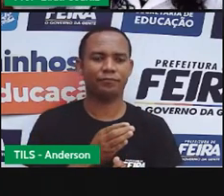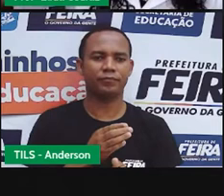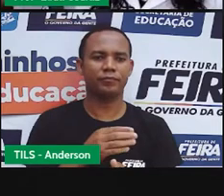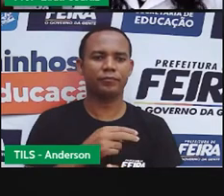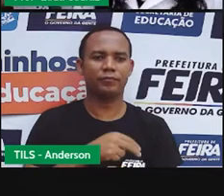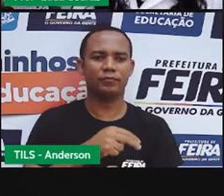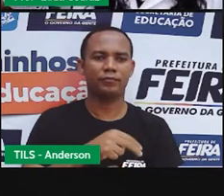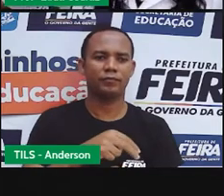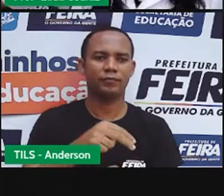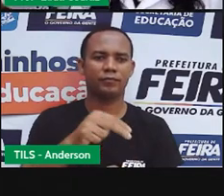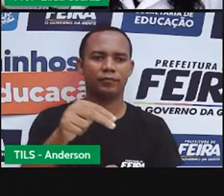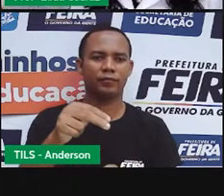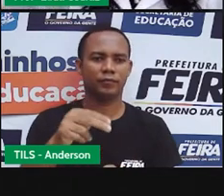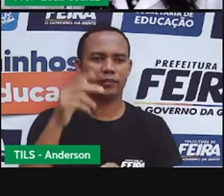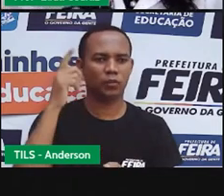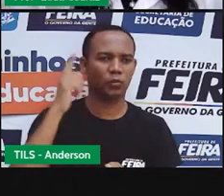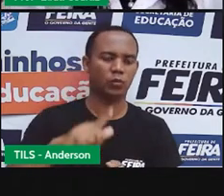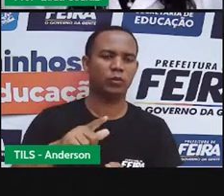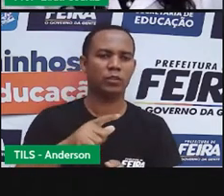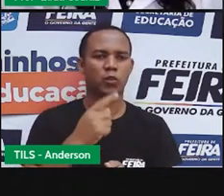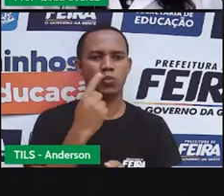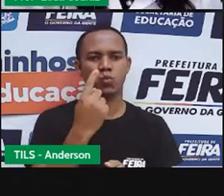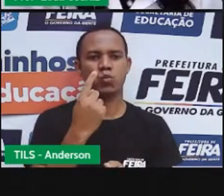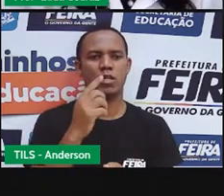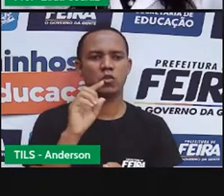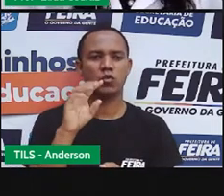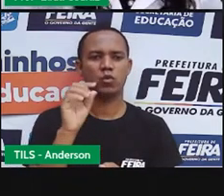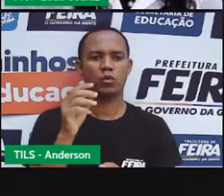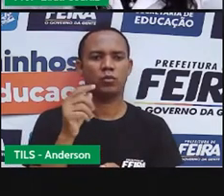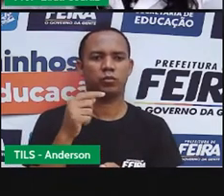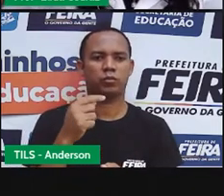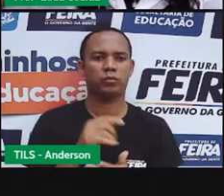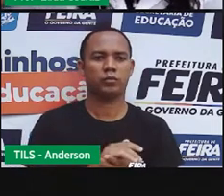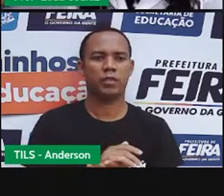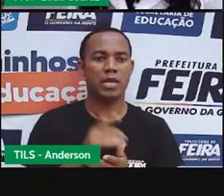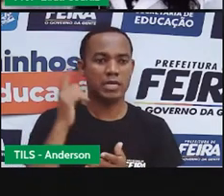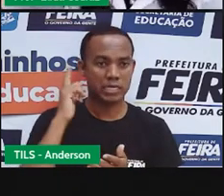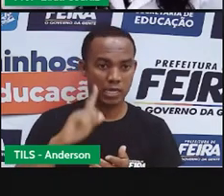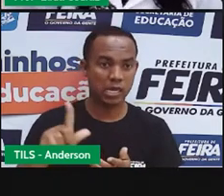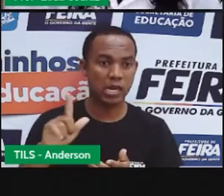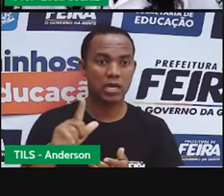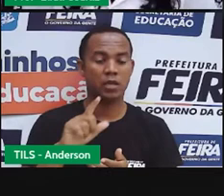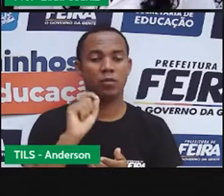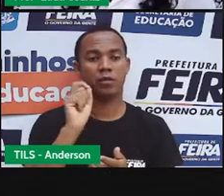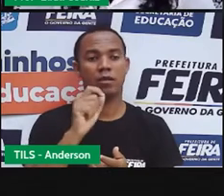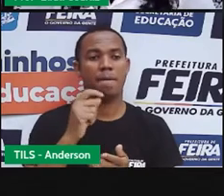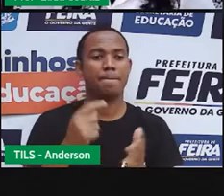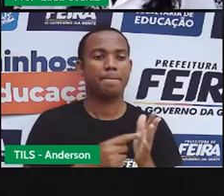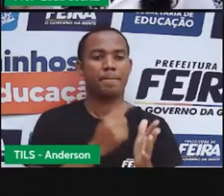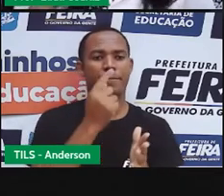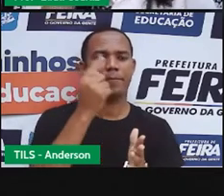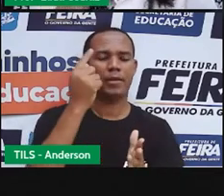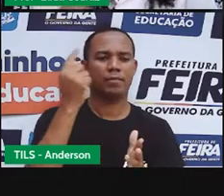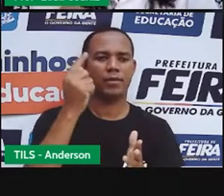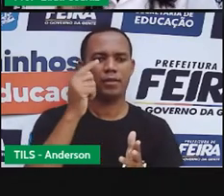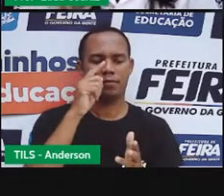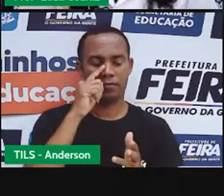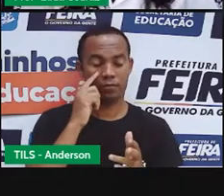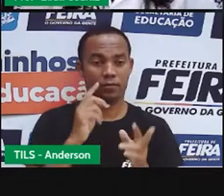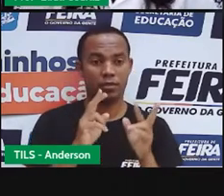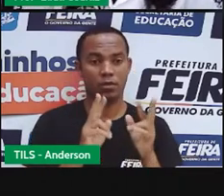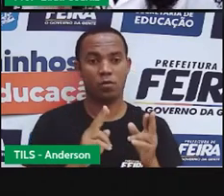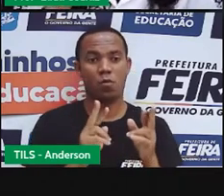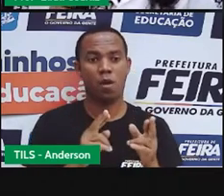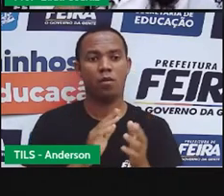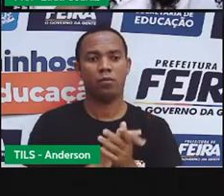todos devem correr que nem o Saci, de uma perna só. E ganha quem chega lá primeiro, igual